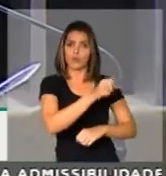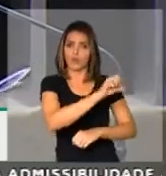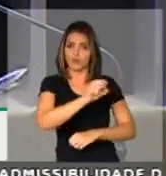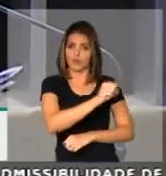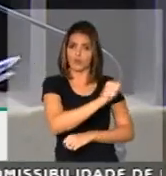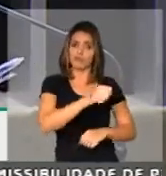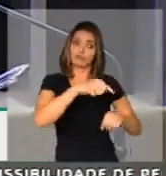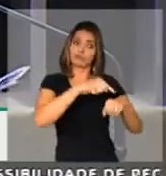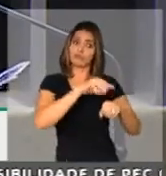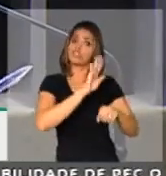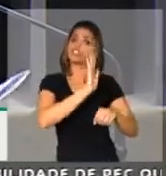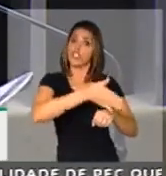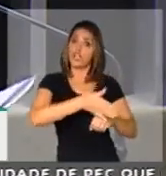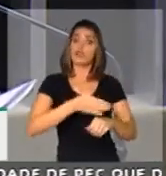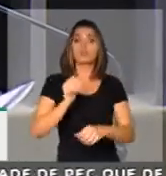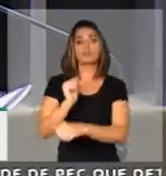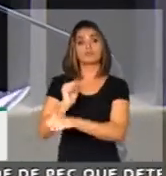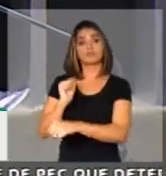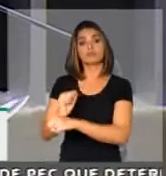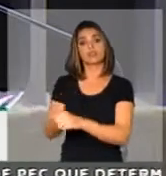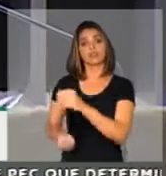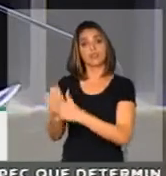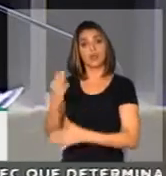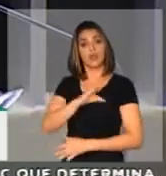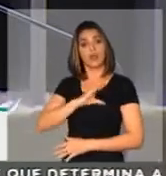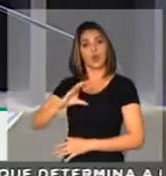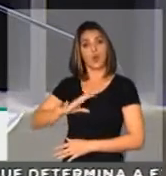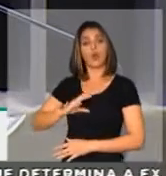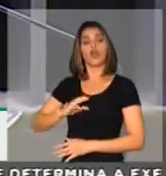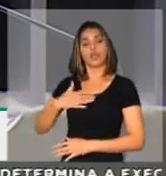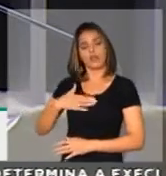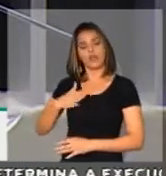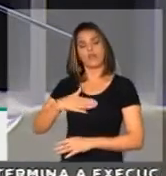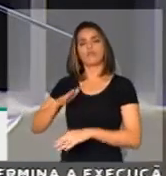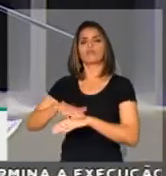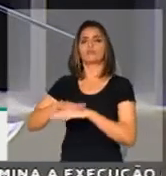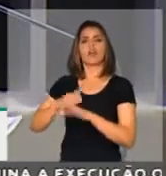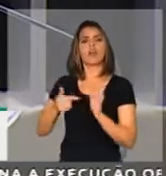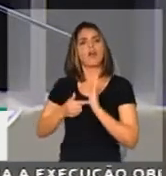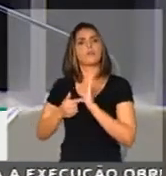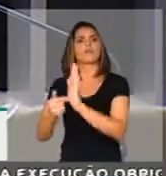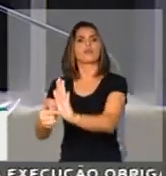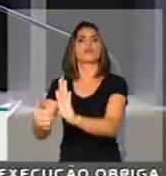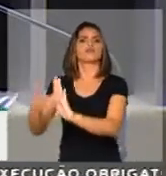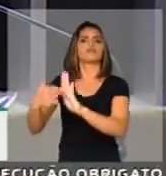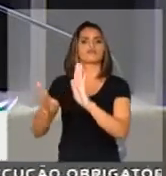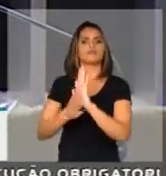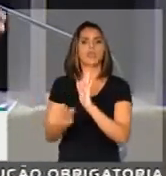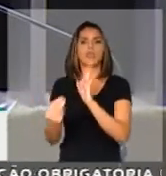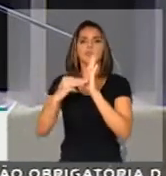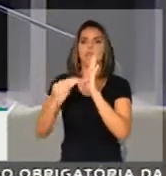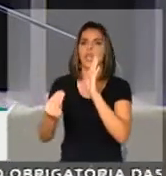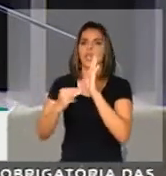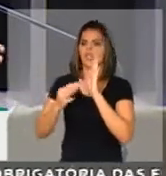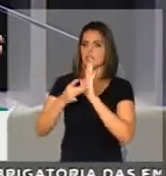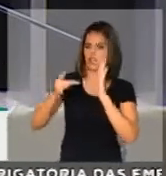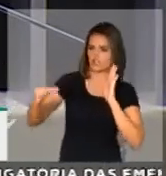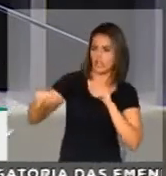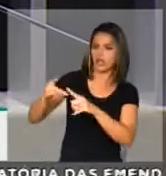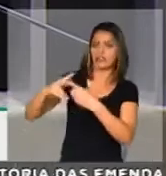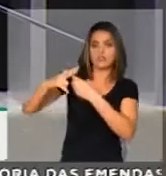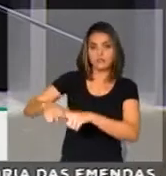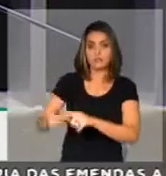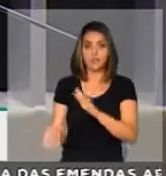isso, estou aguardando a instalação da comissão para que de pronto possa apresentar, nobre presidente, as minhas emendas, para que nós possamos